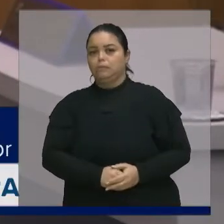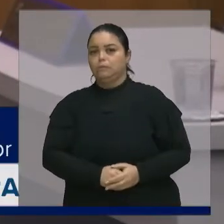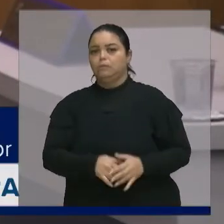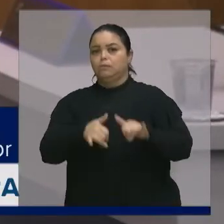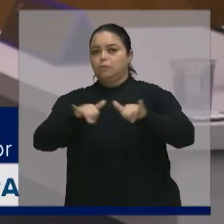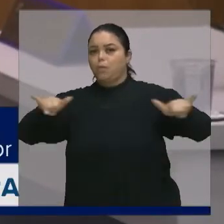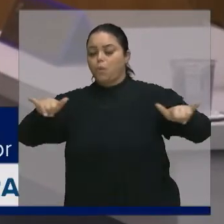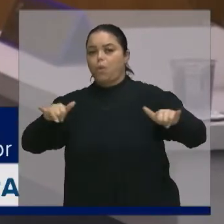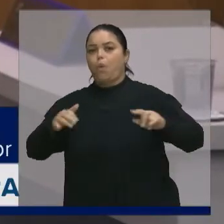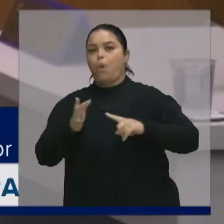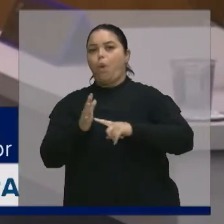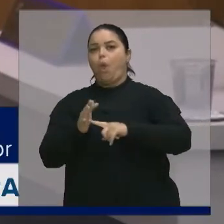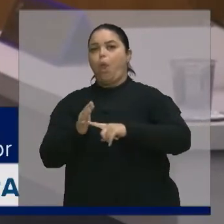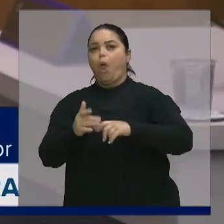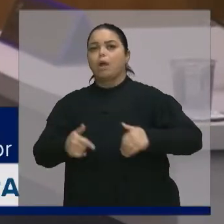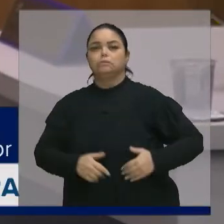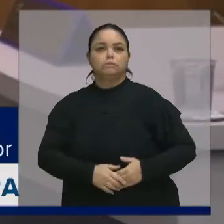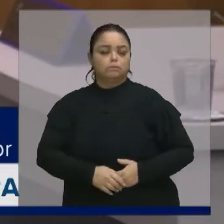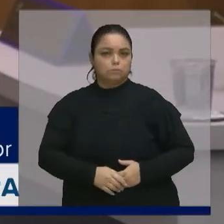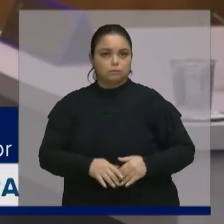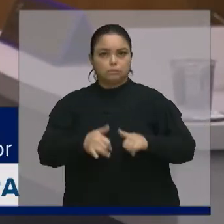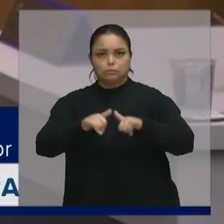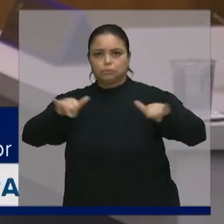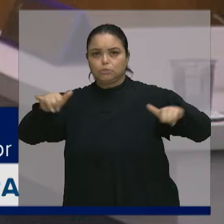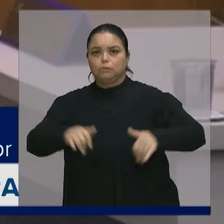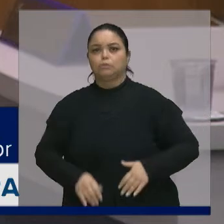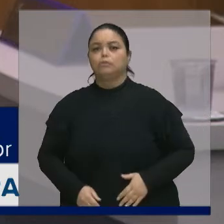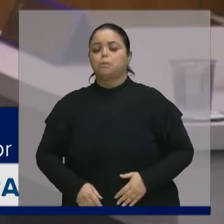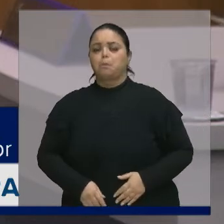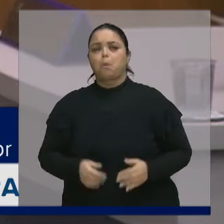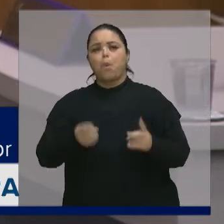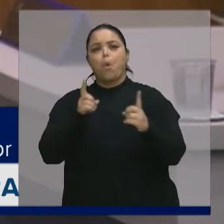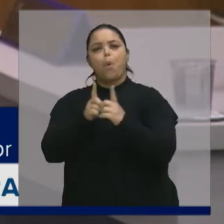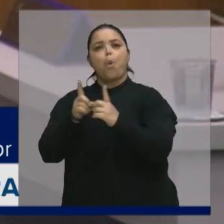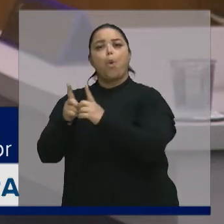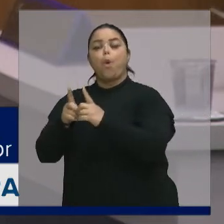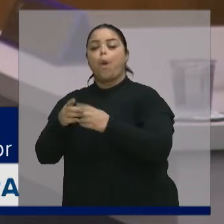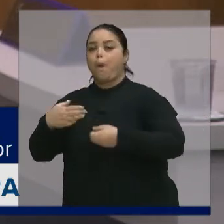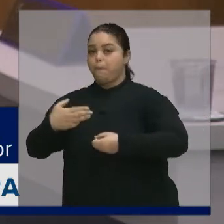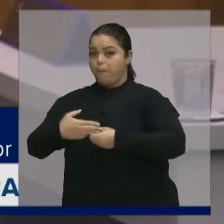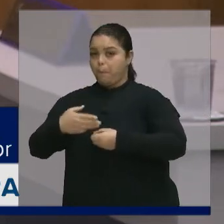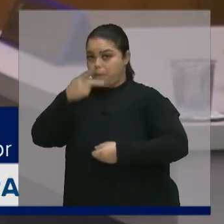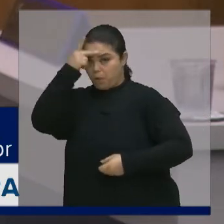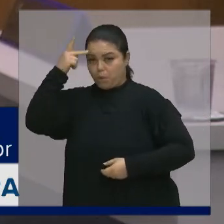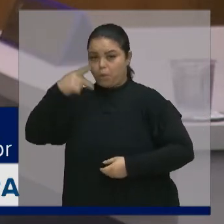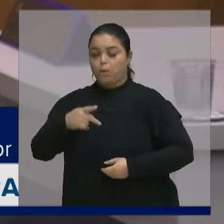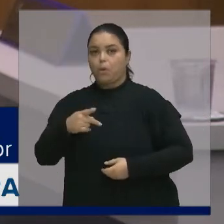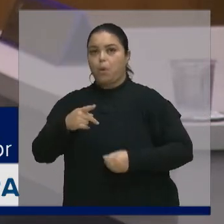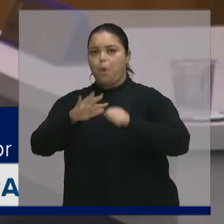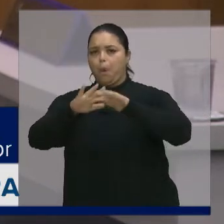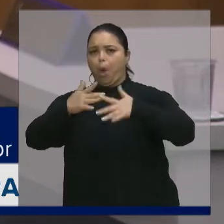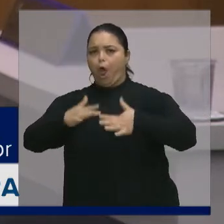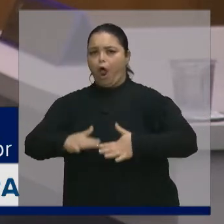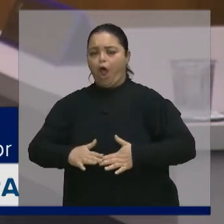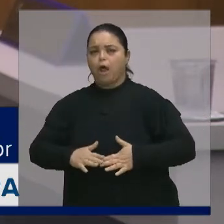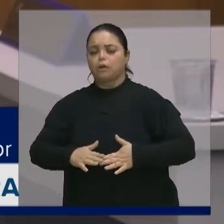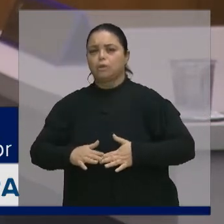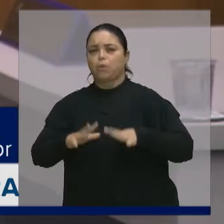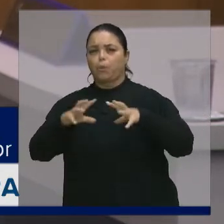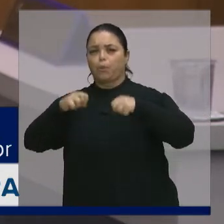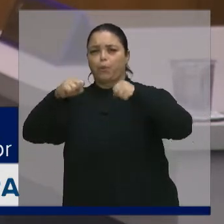os geradores, para não deixar de atender os munícipes na queda de energia e